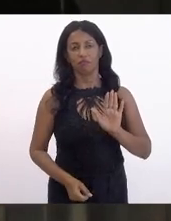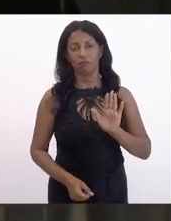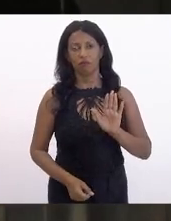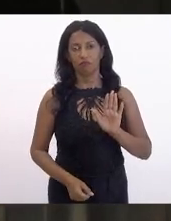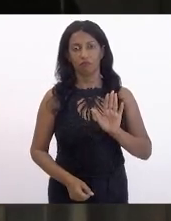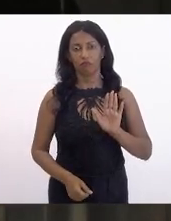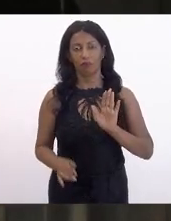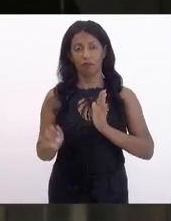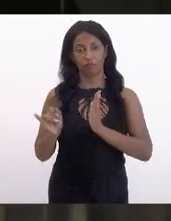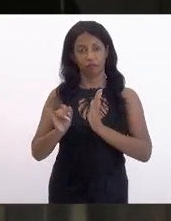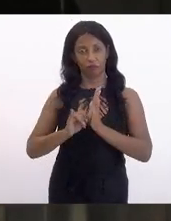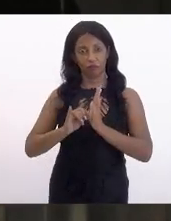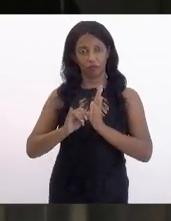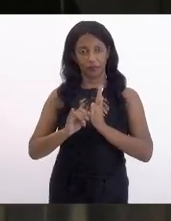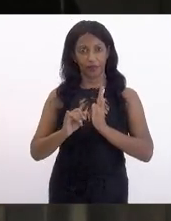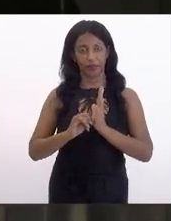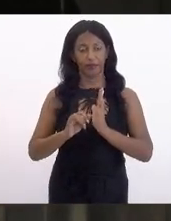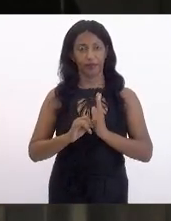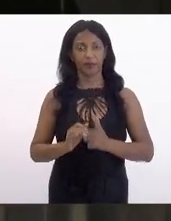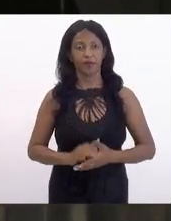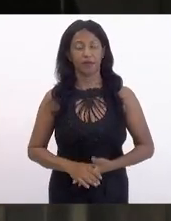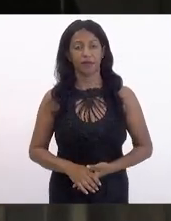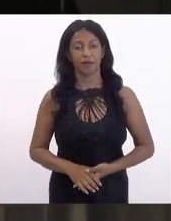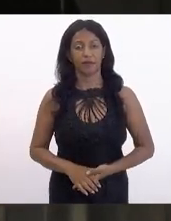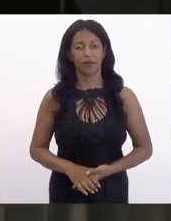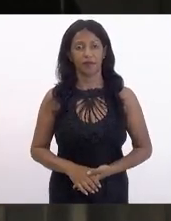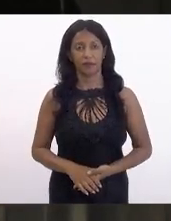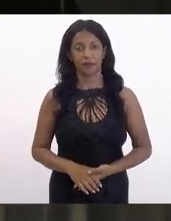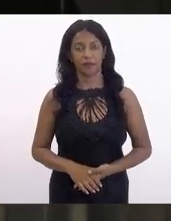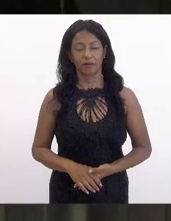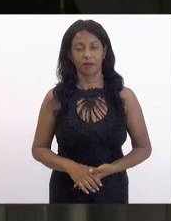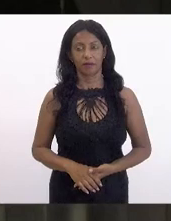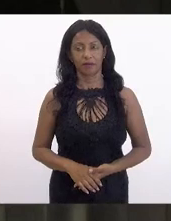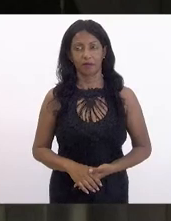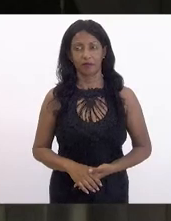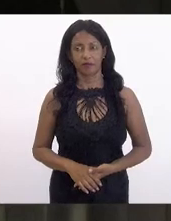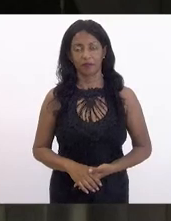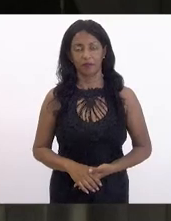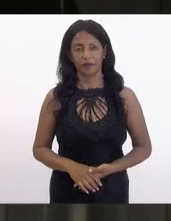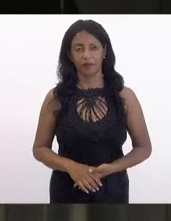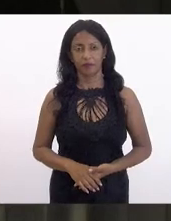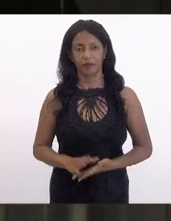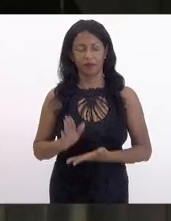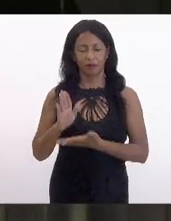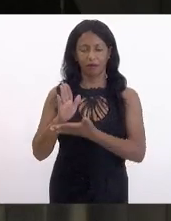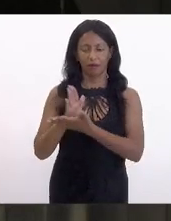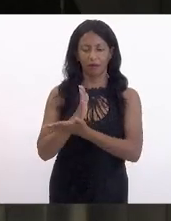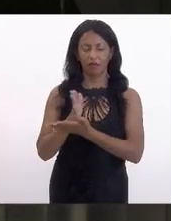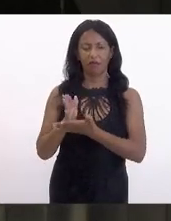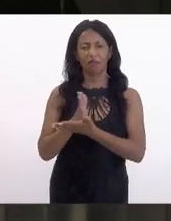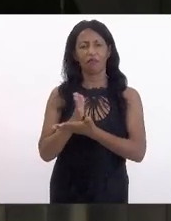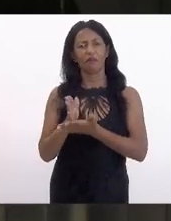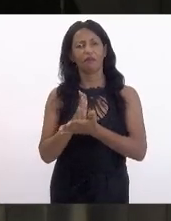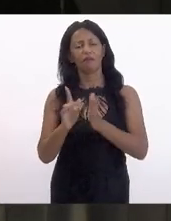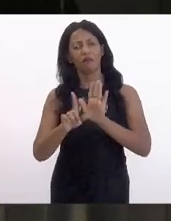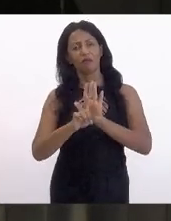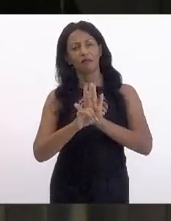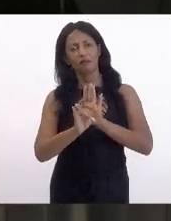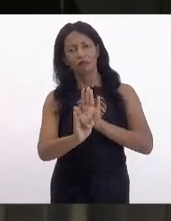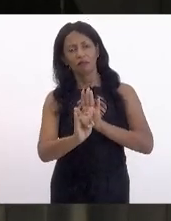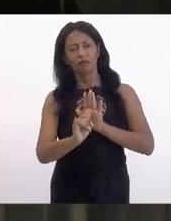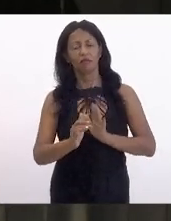e a publicação é de algumas leis